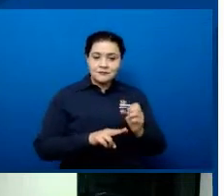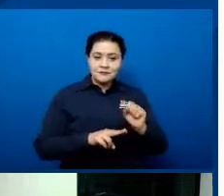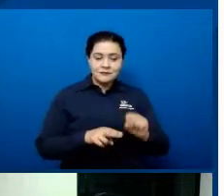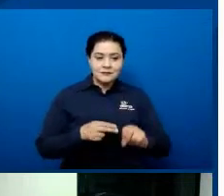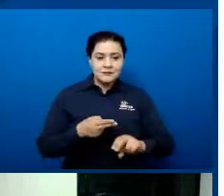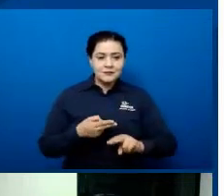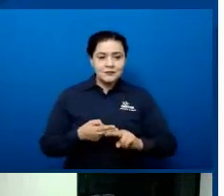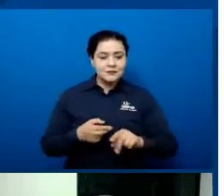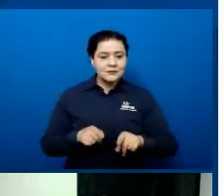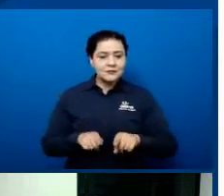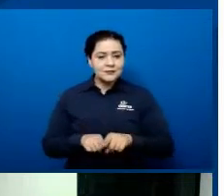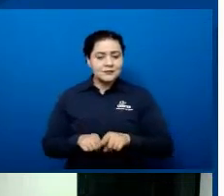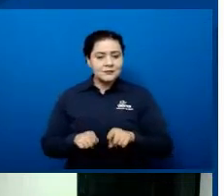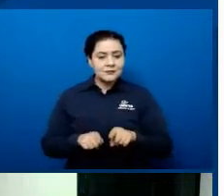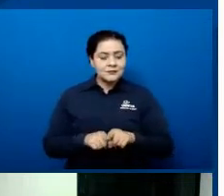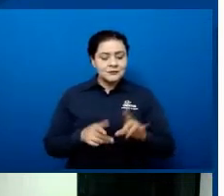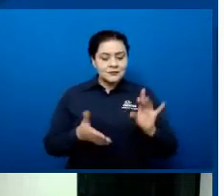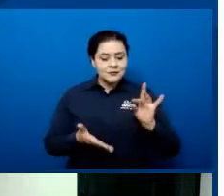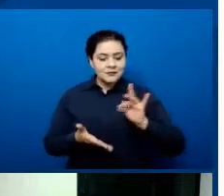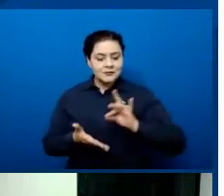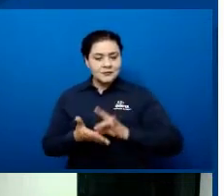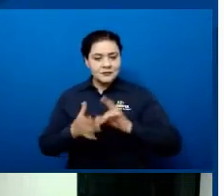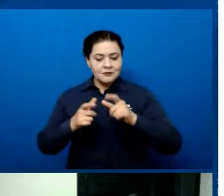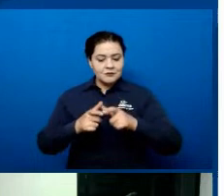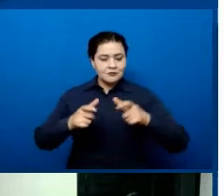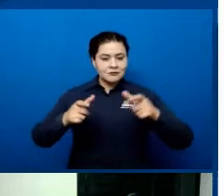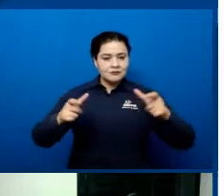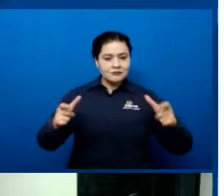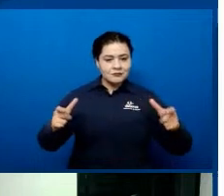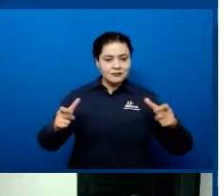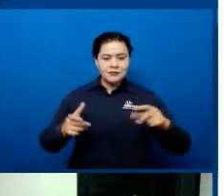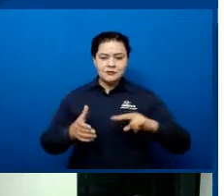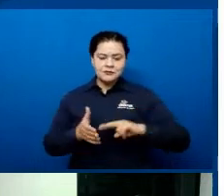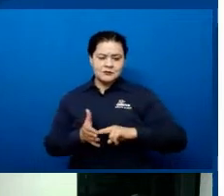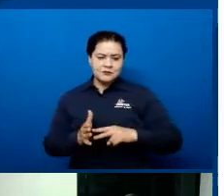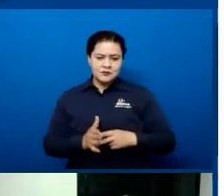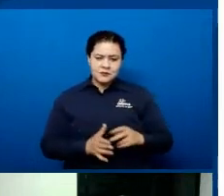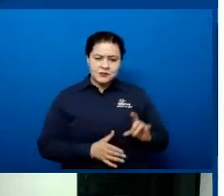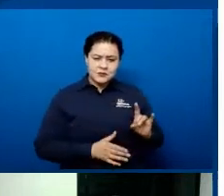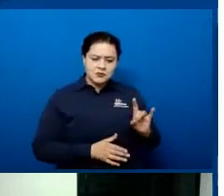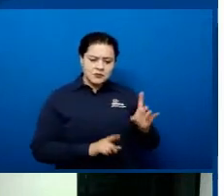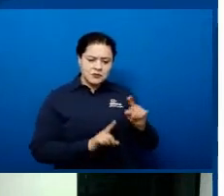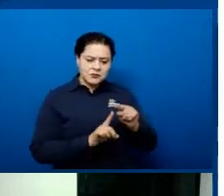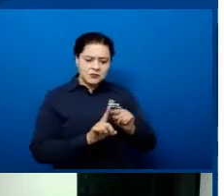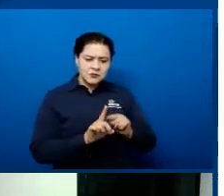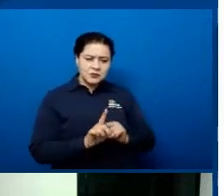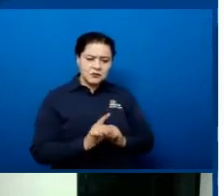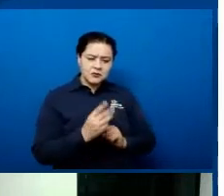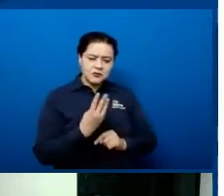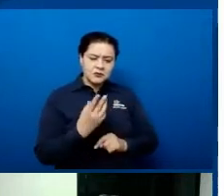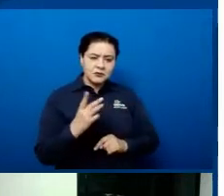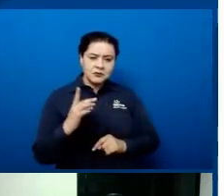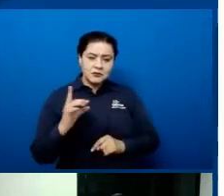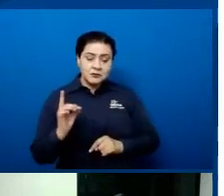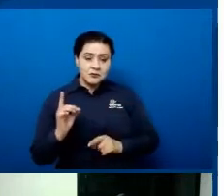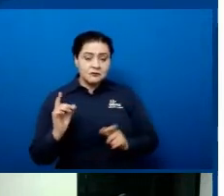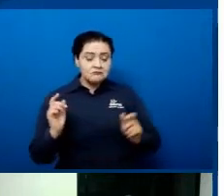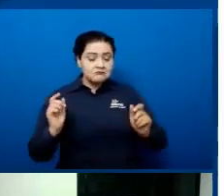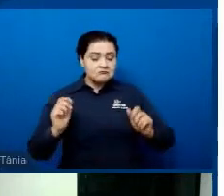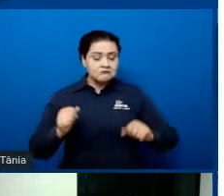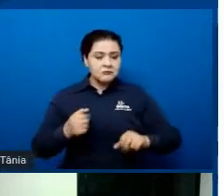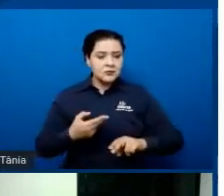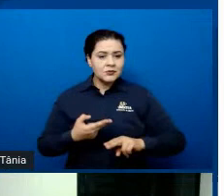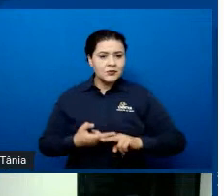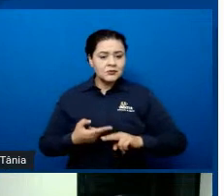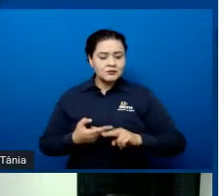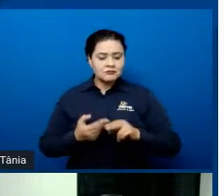a realidade aumentada. A realidade aumentada, ela não serve somente para esse tipo de coisa. Ela pode ser utilizada na publicidade. Então, é